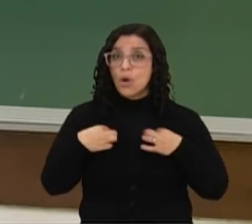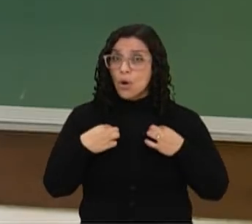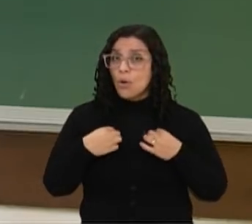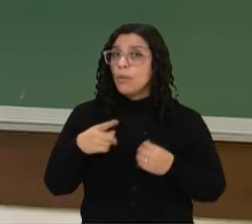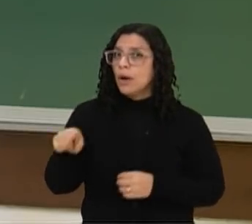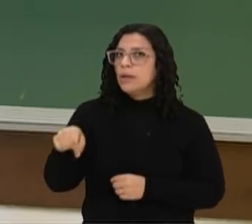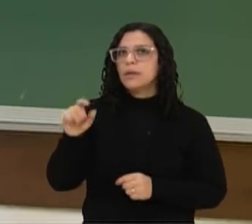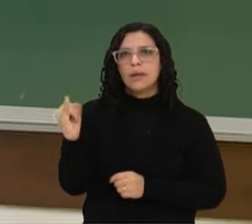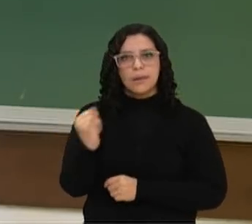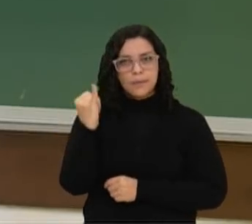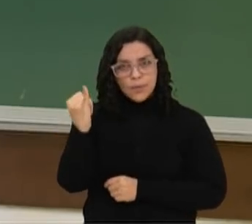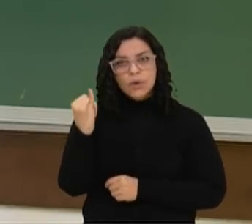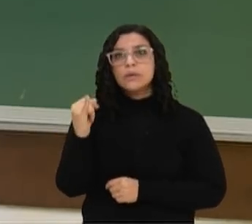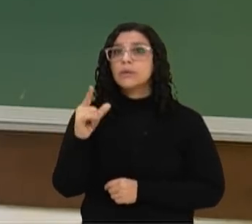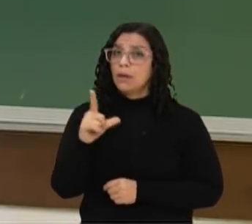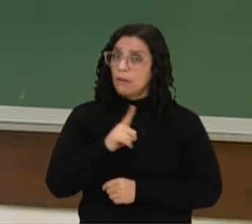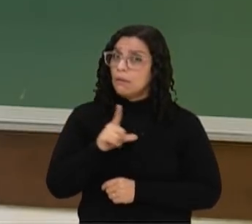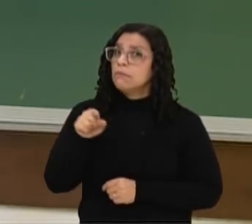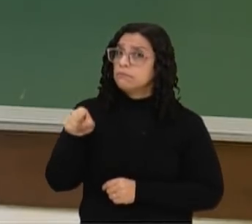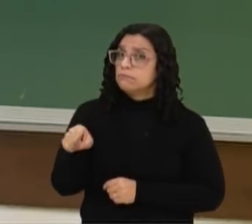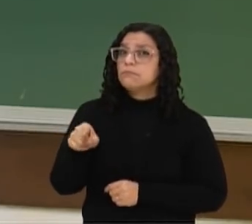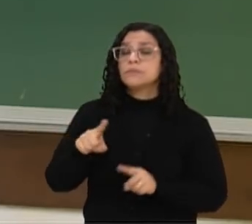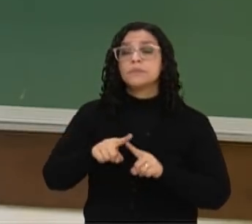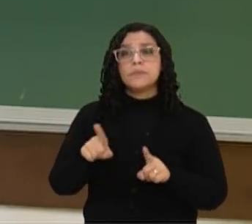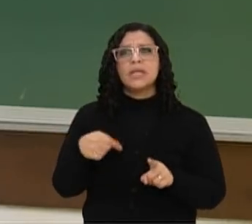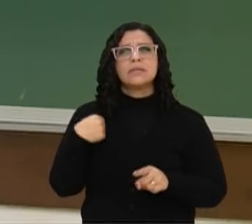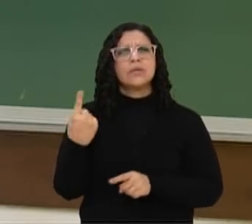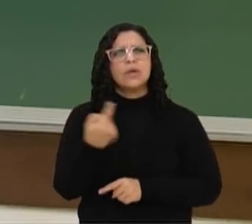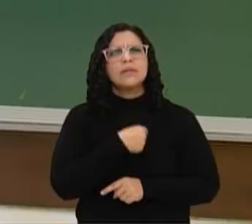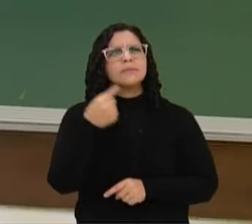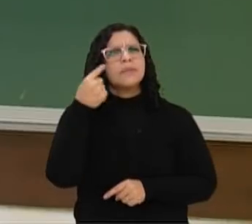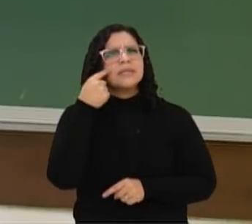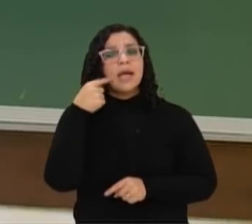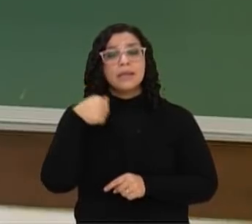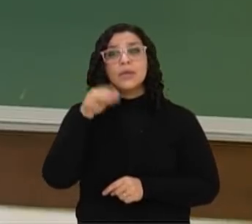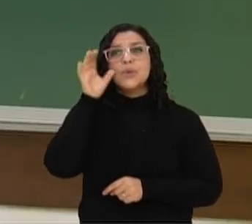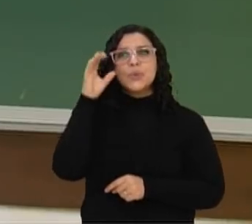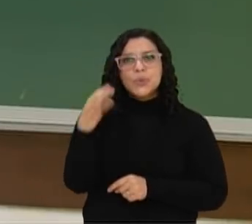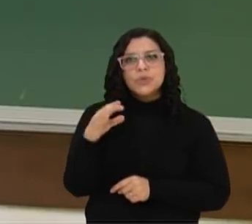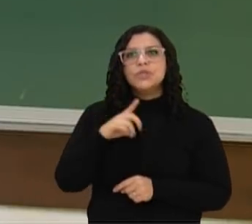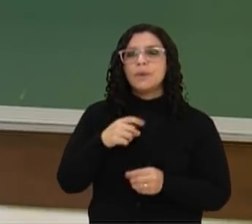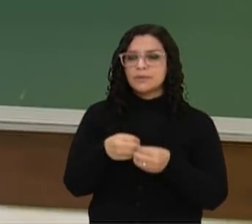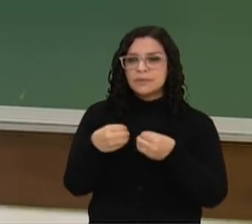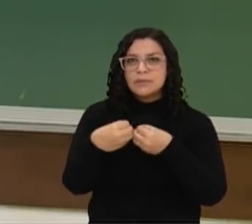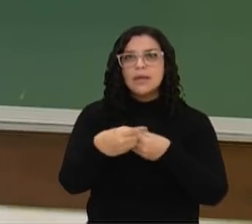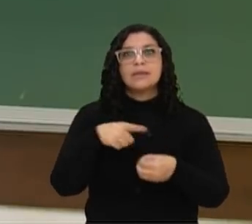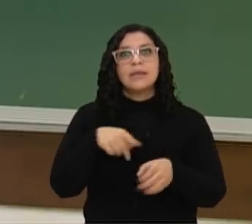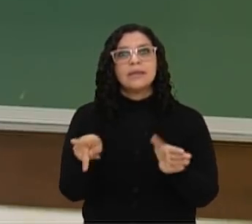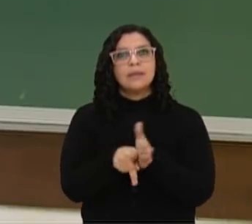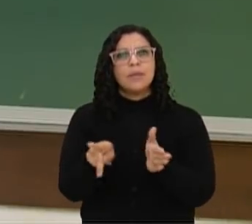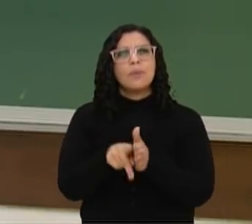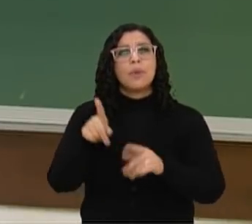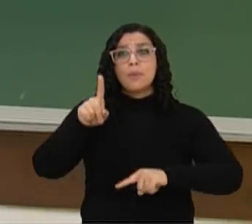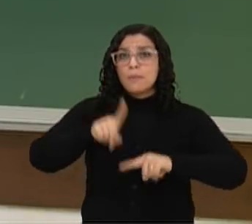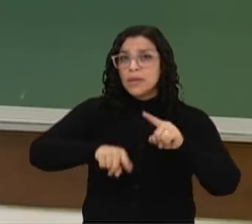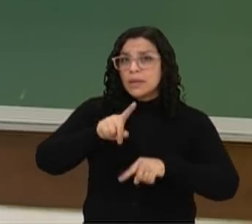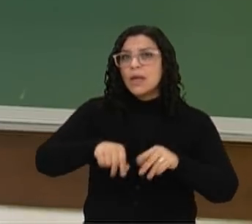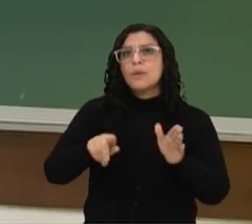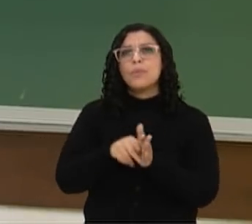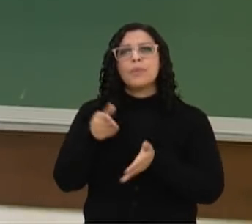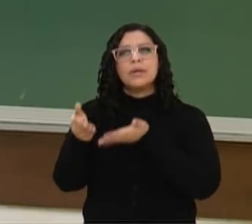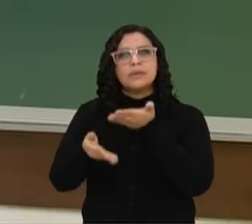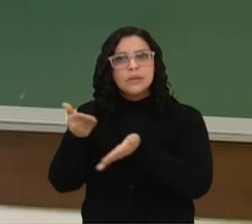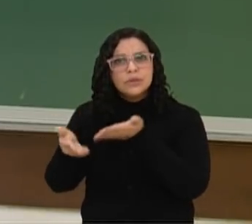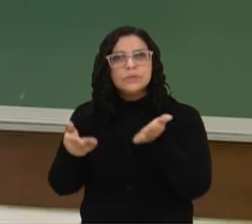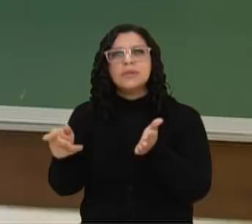tecidos, então é importantíssimo. Se a gente pegar a região de Curitiba, a gente também vai ter ali a oferta de produtos e